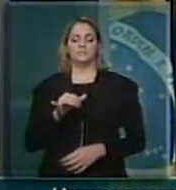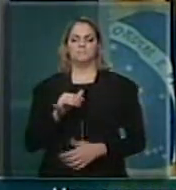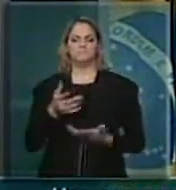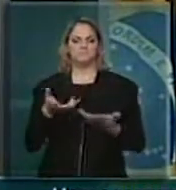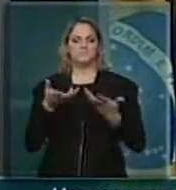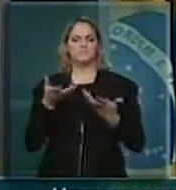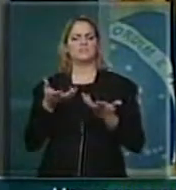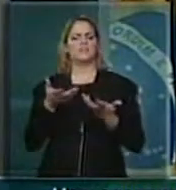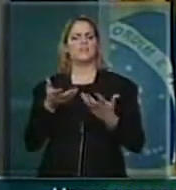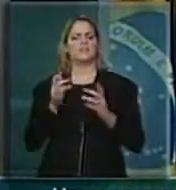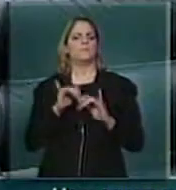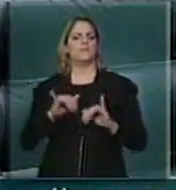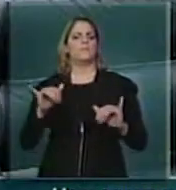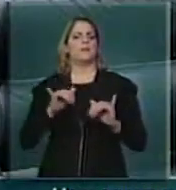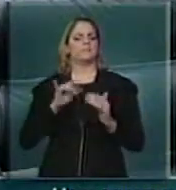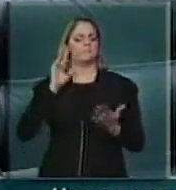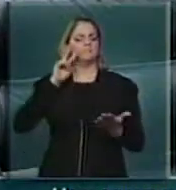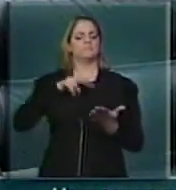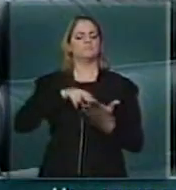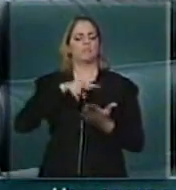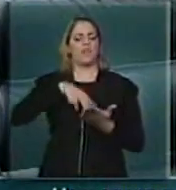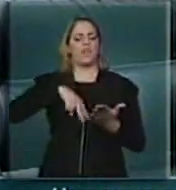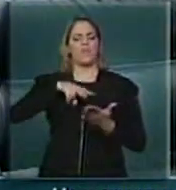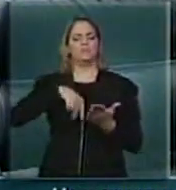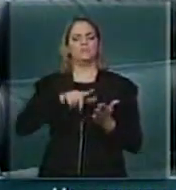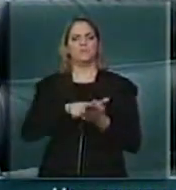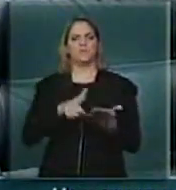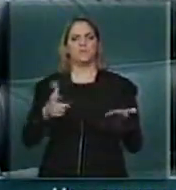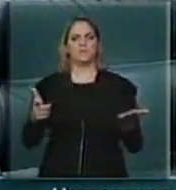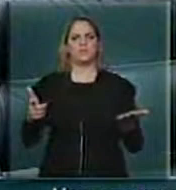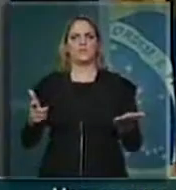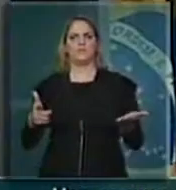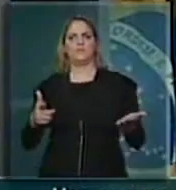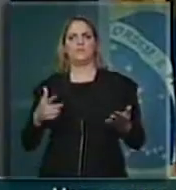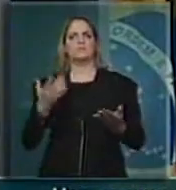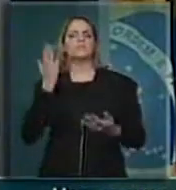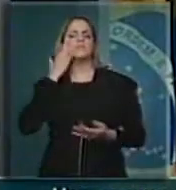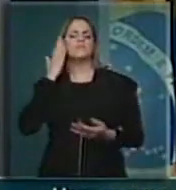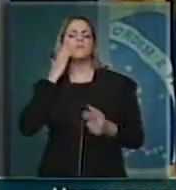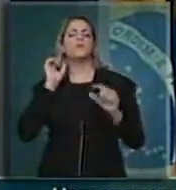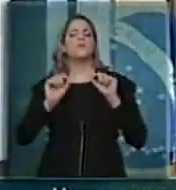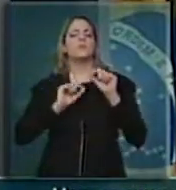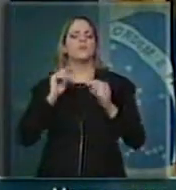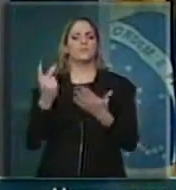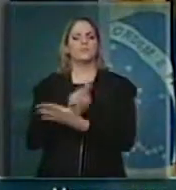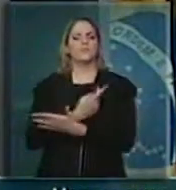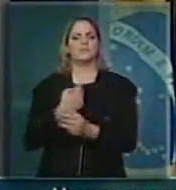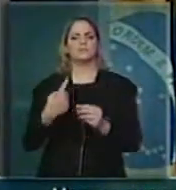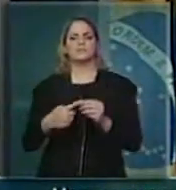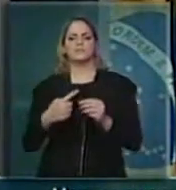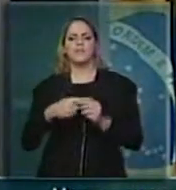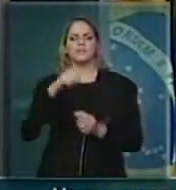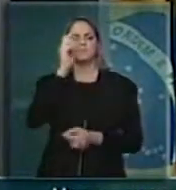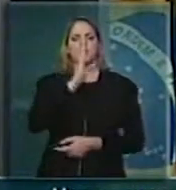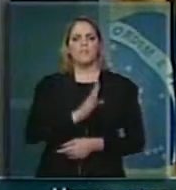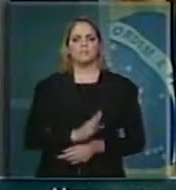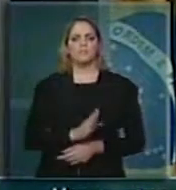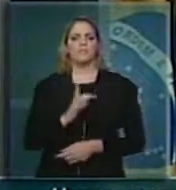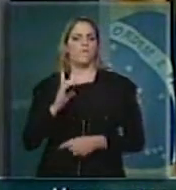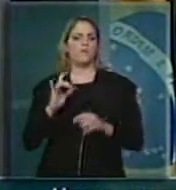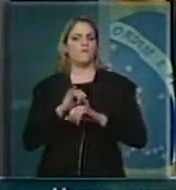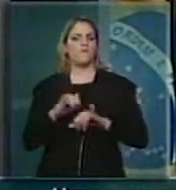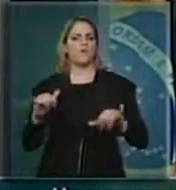busca, né, para se informar sobre o que acontece na cidade e o que acontece no país.